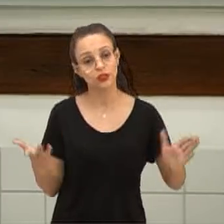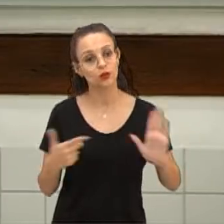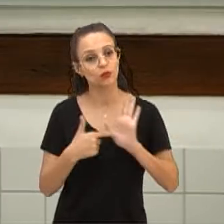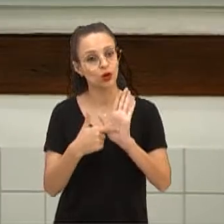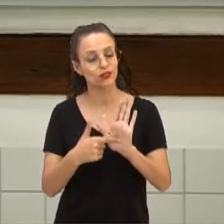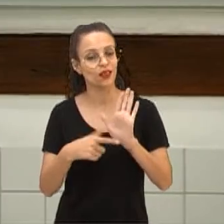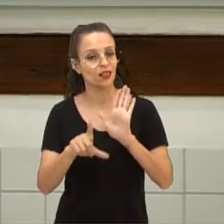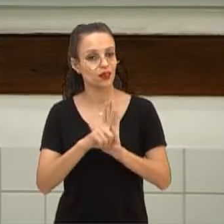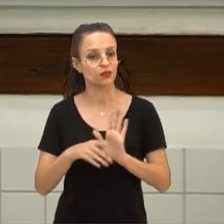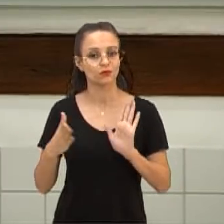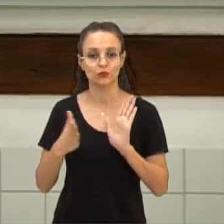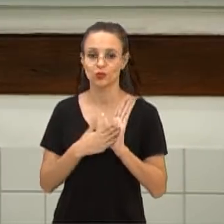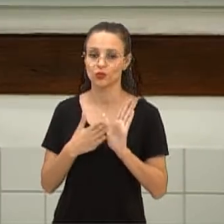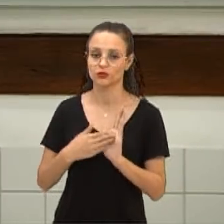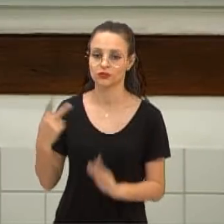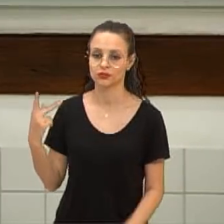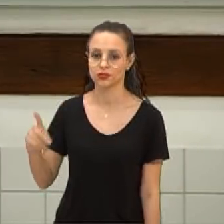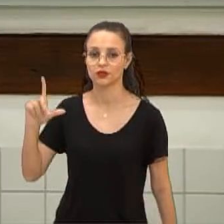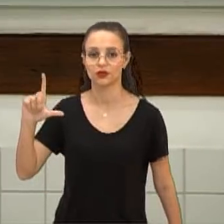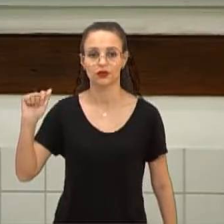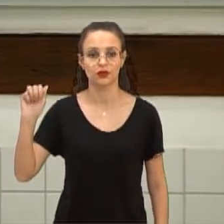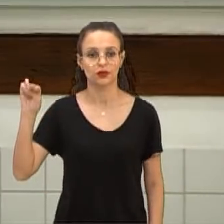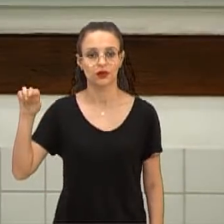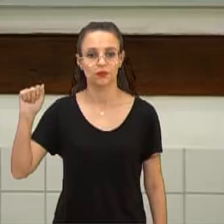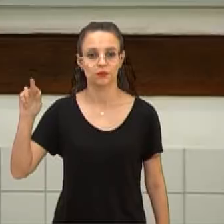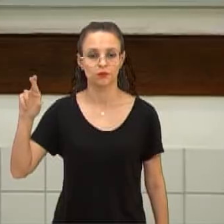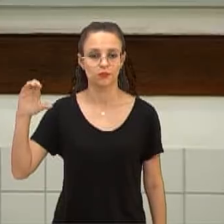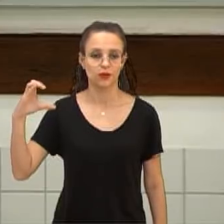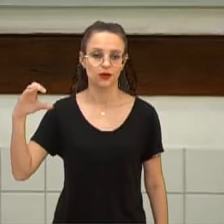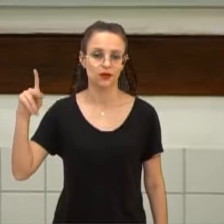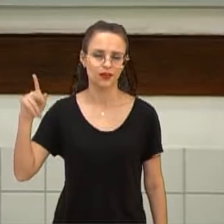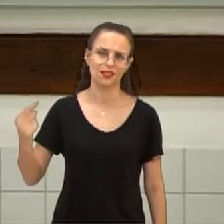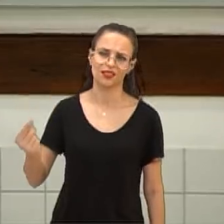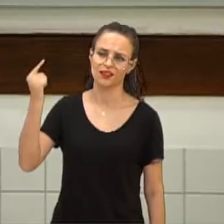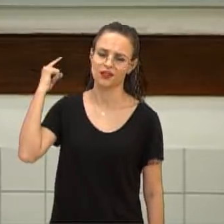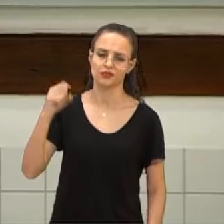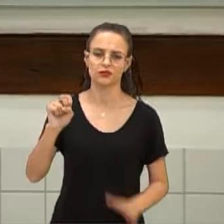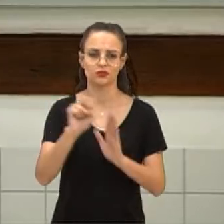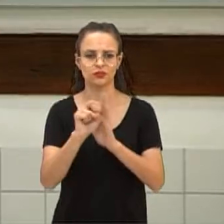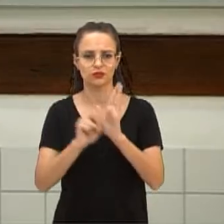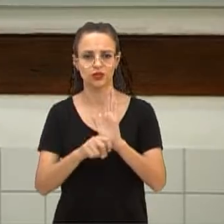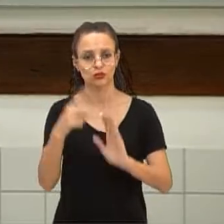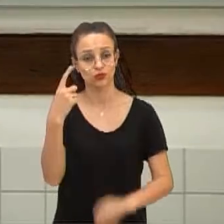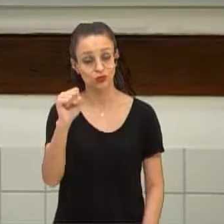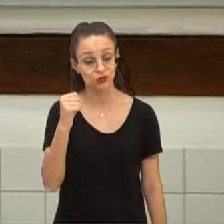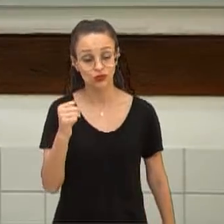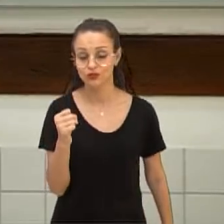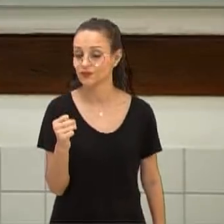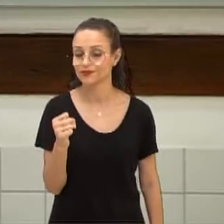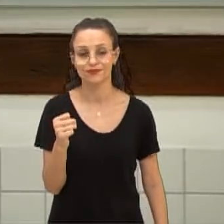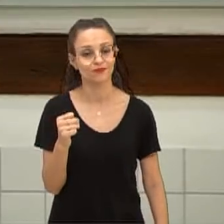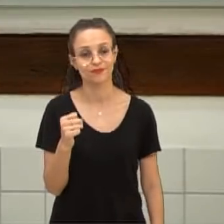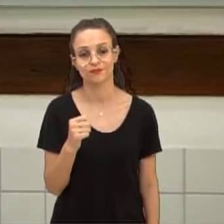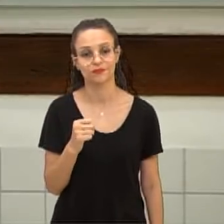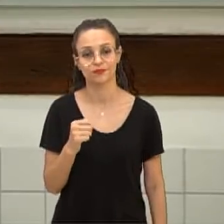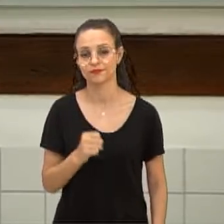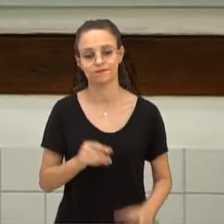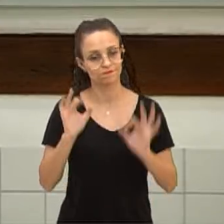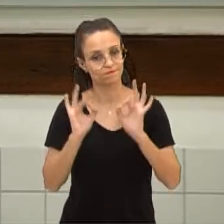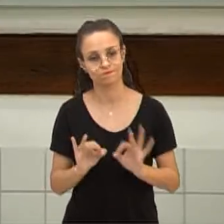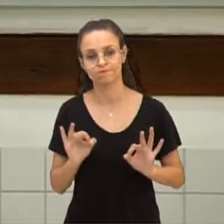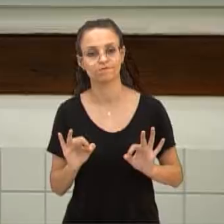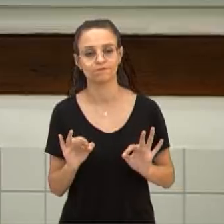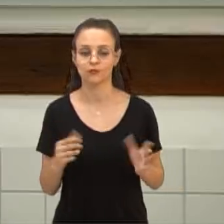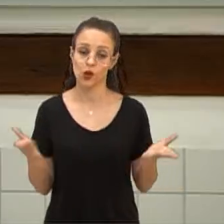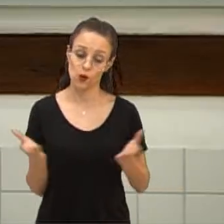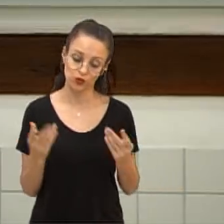proposta pelo Lamarck, lá no início do século XVIII, não se estabelece